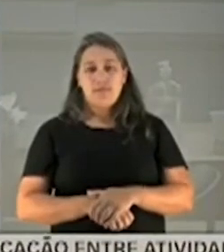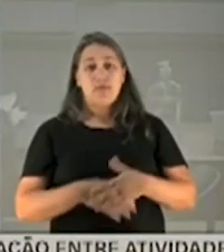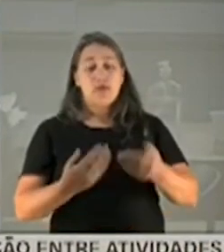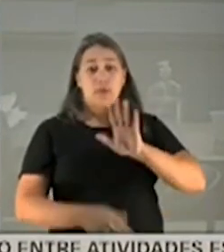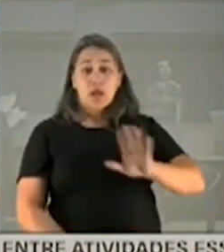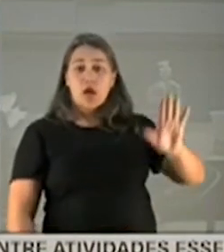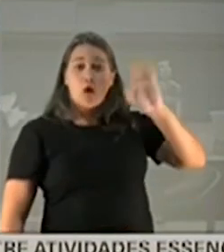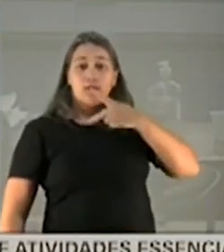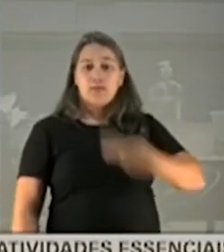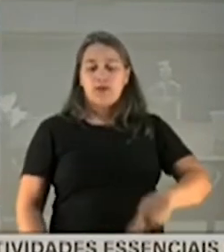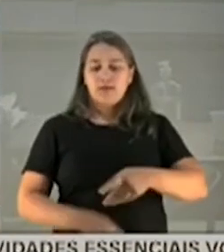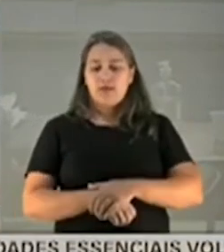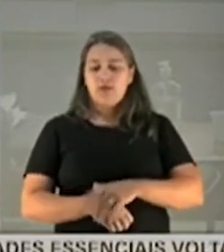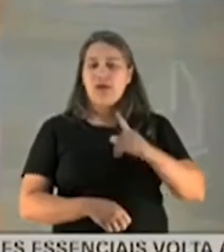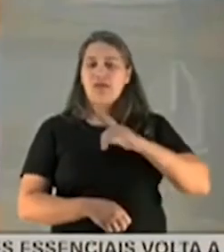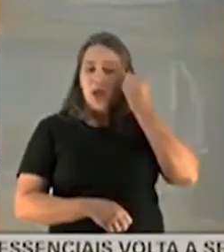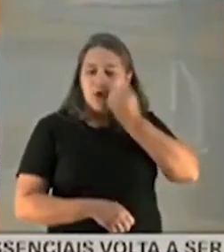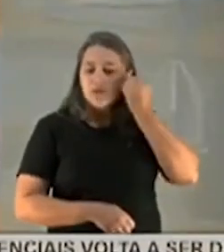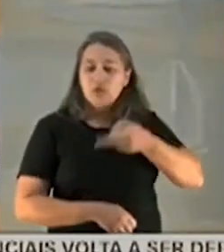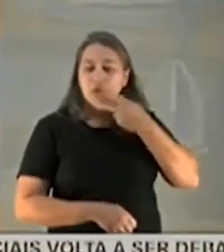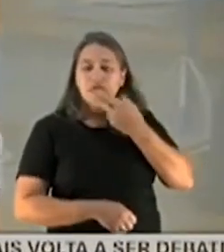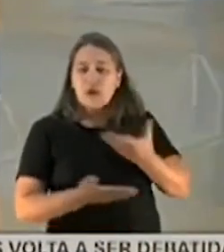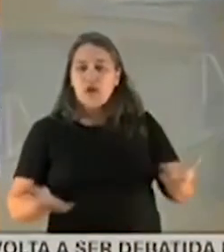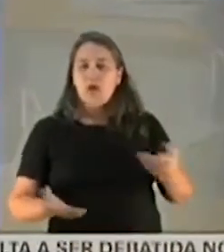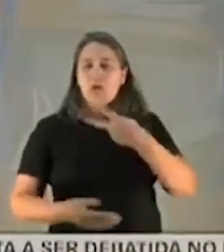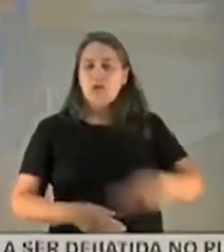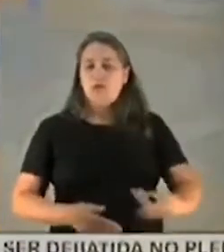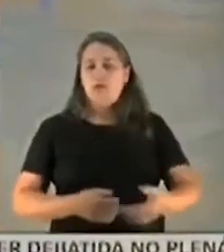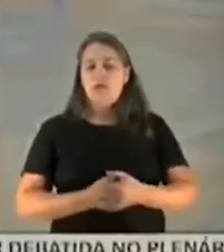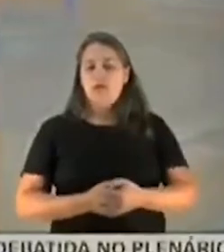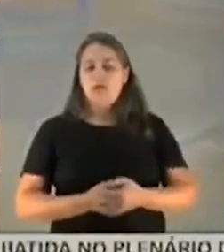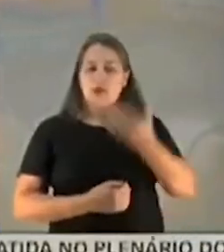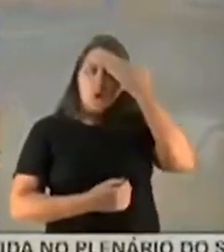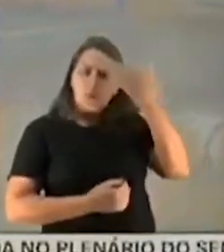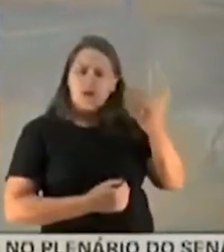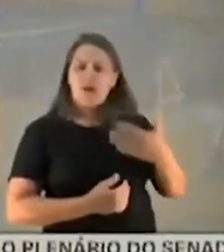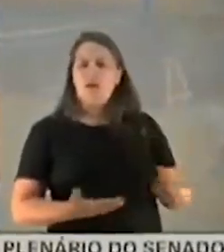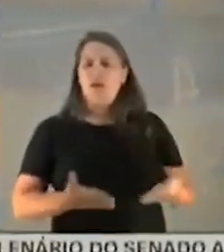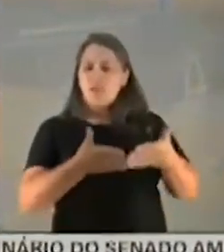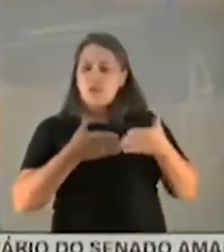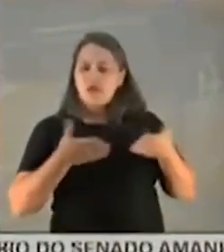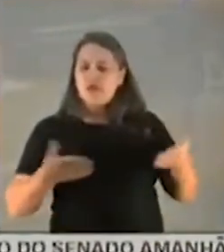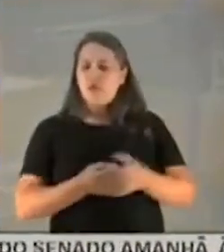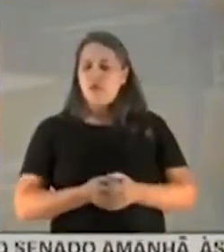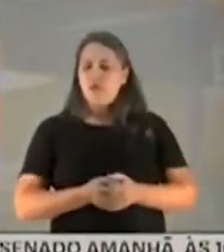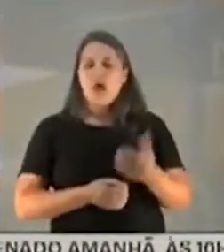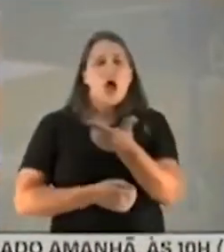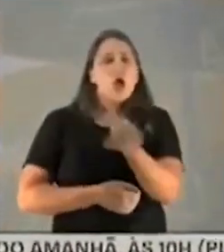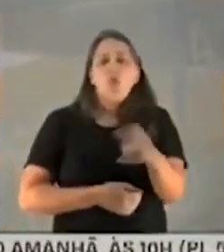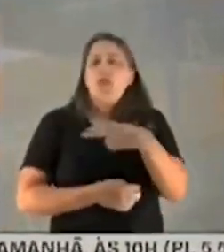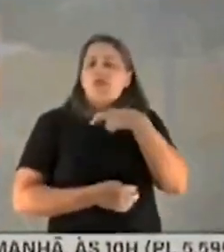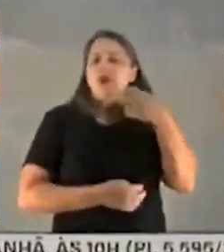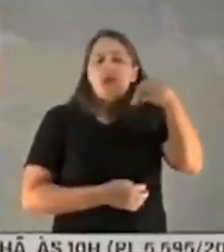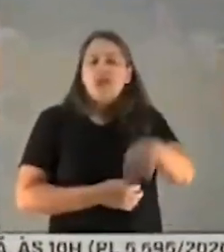presidente. Tem uma senadora falando nessa comissão, senhor presidente. Obrigada, minha líder. Por favor. Nós já não temos vez, que nos dê